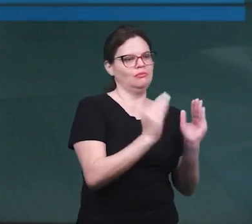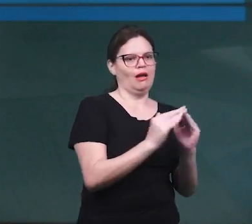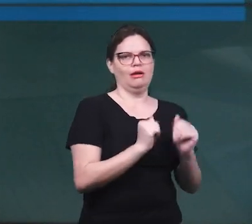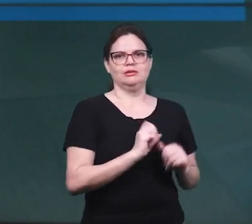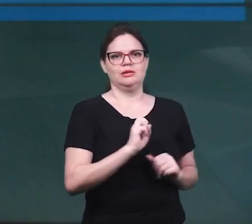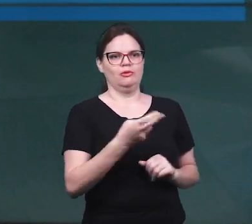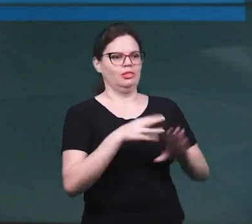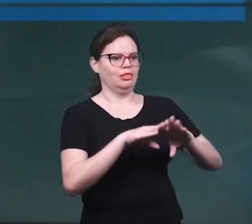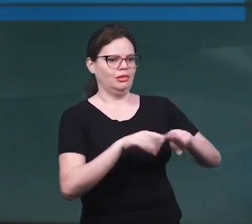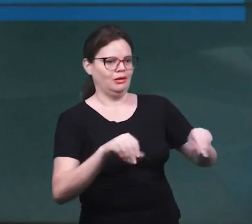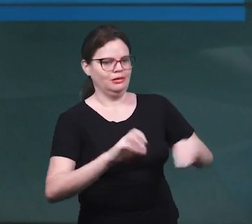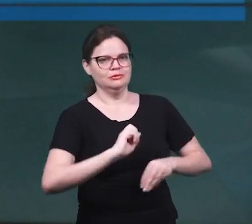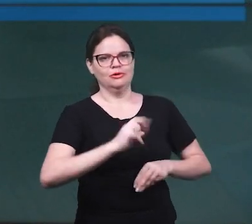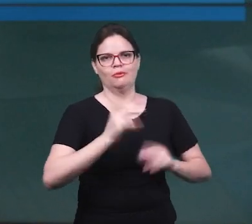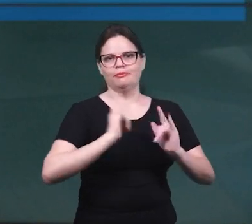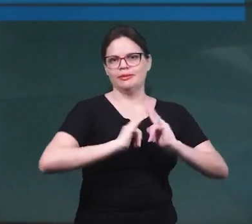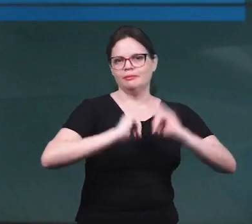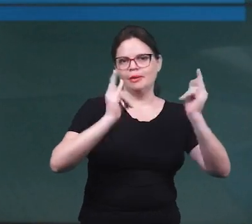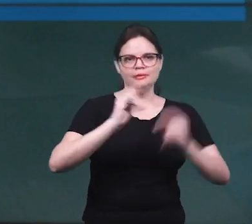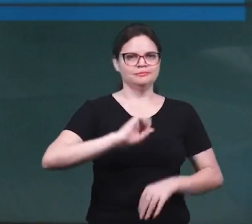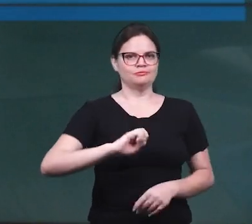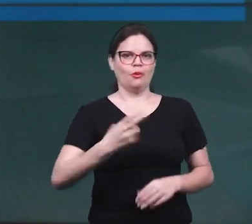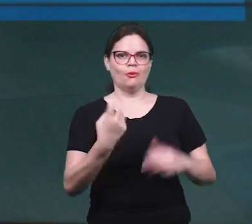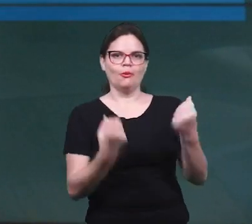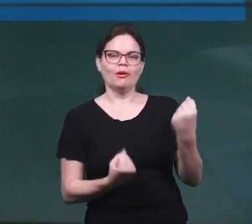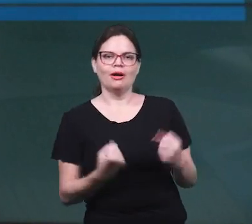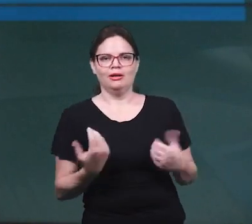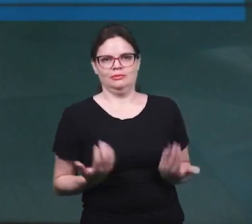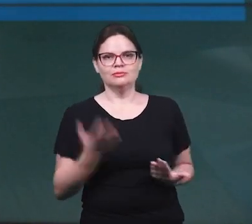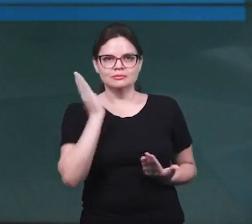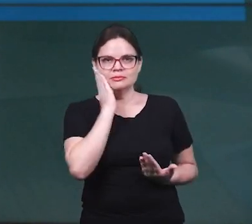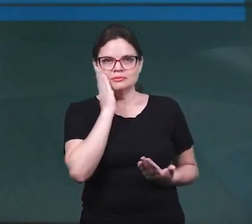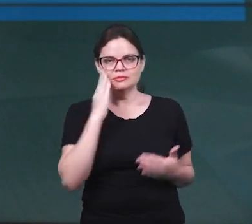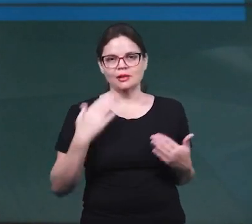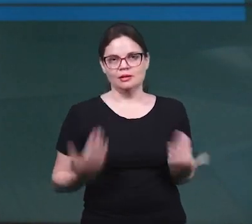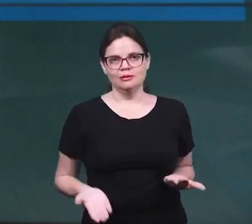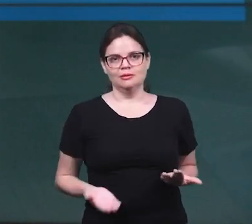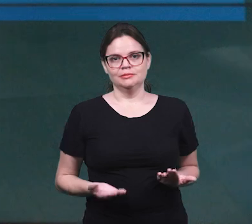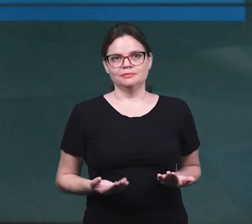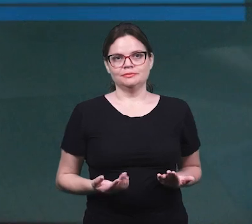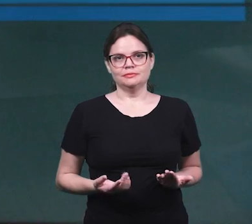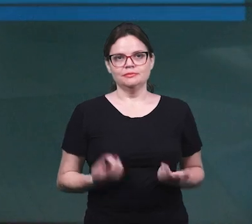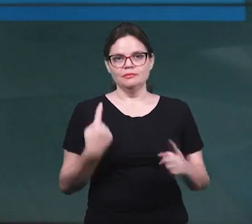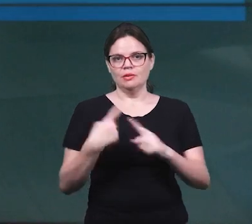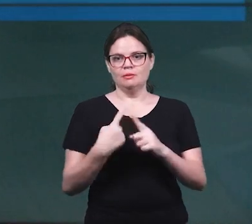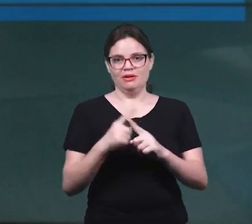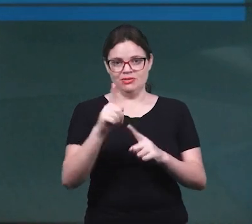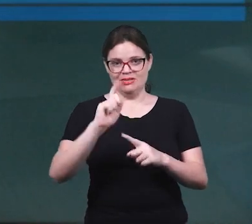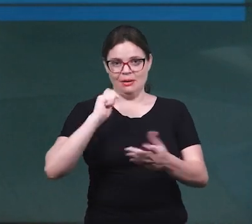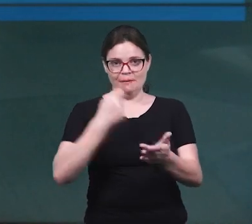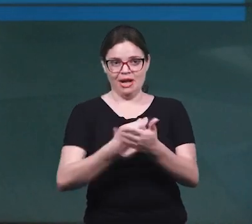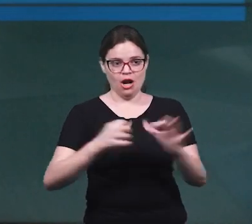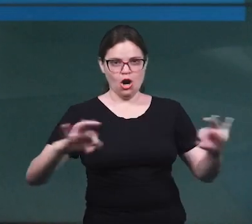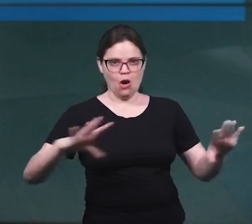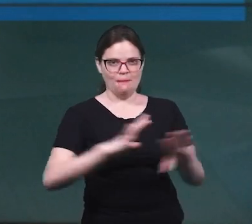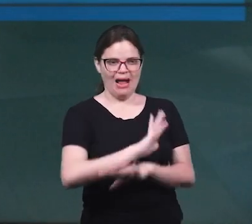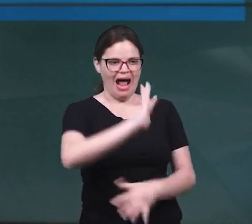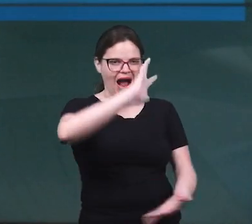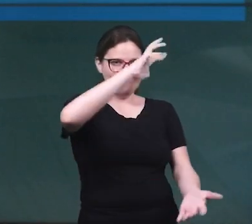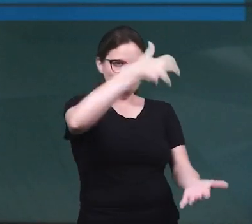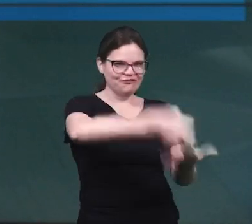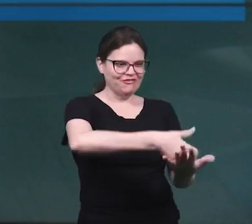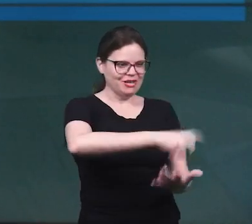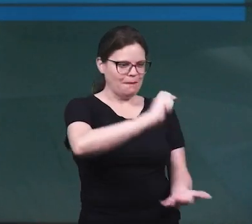possibilidade de você adquirir o bem, não pagar na sua totalidade no momento